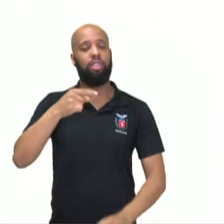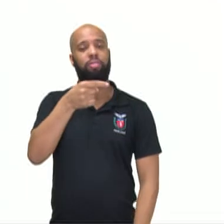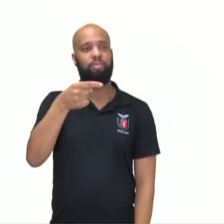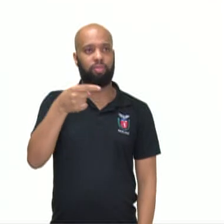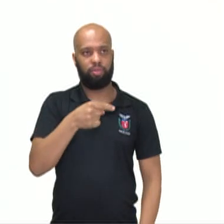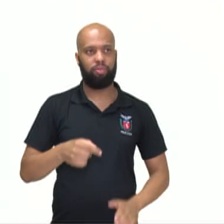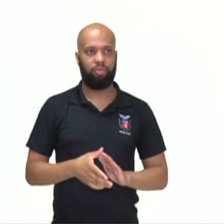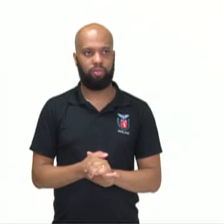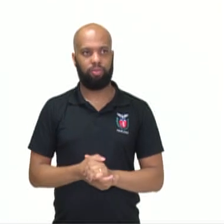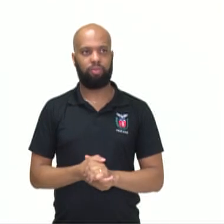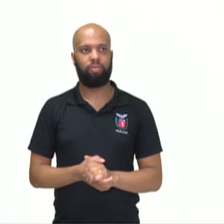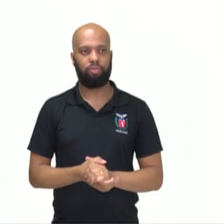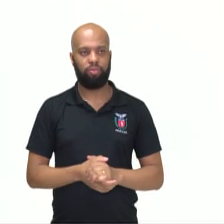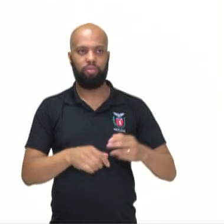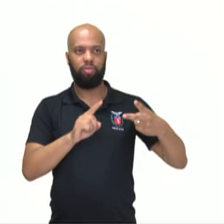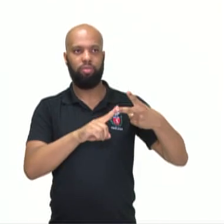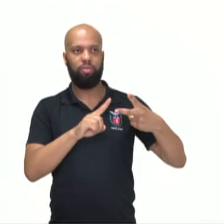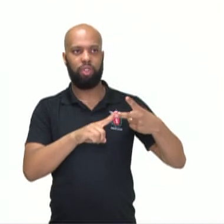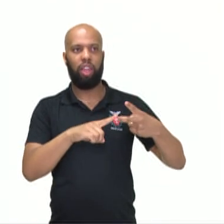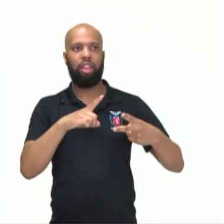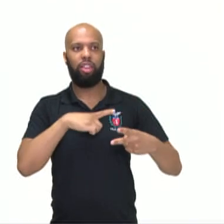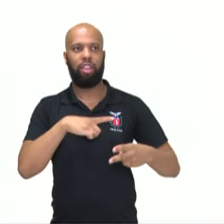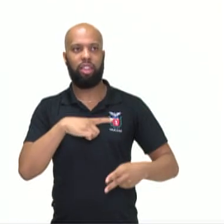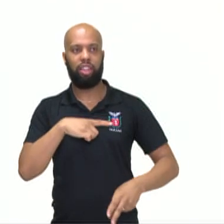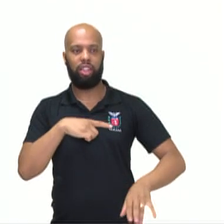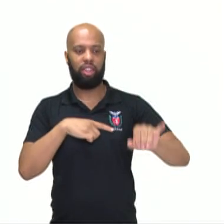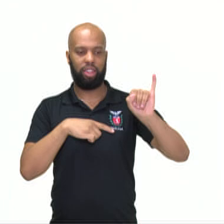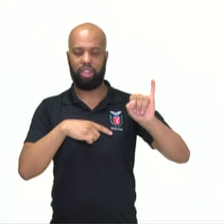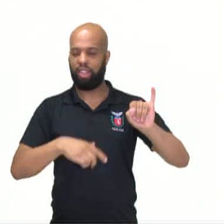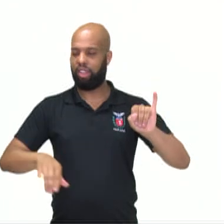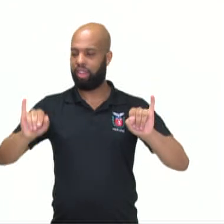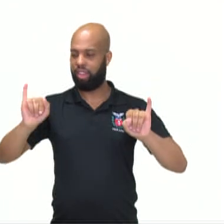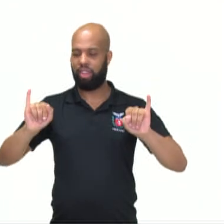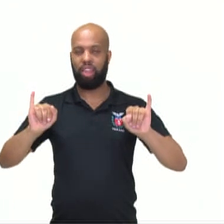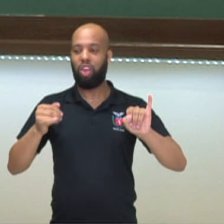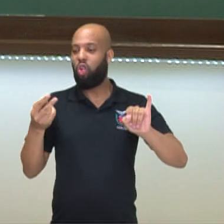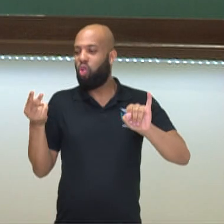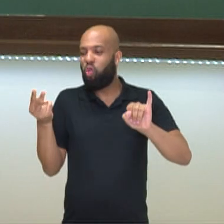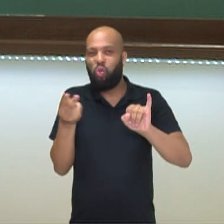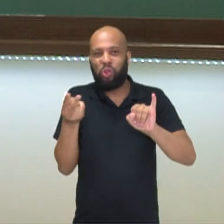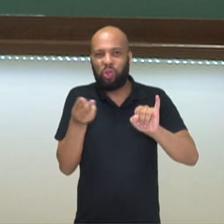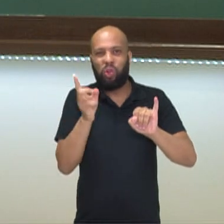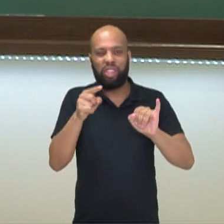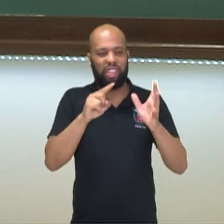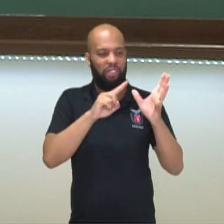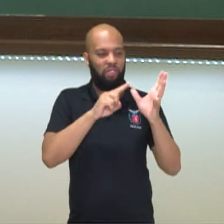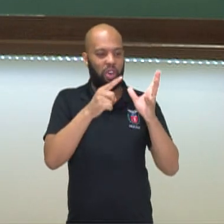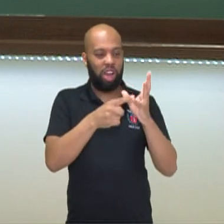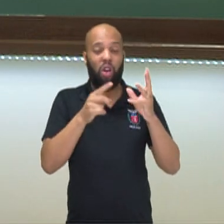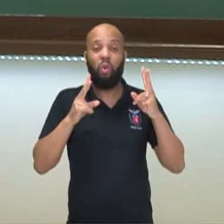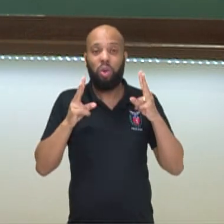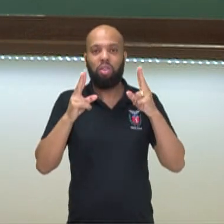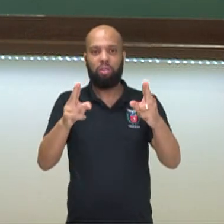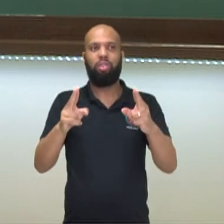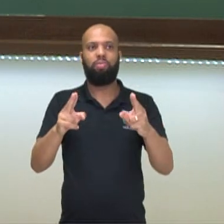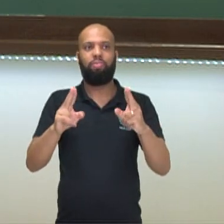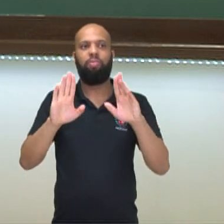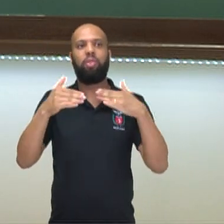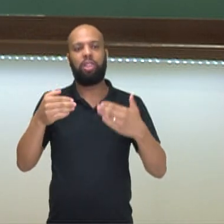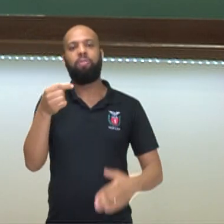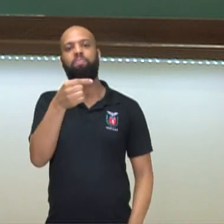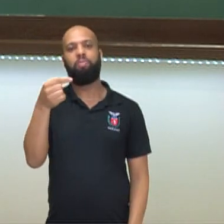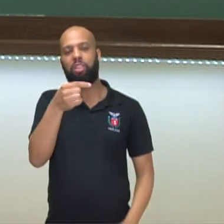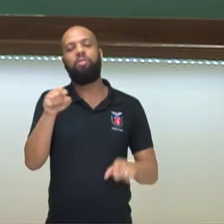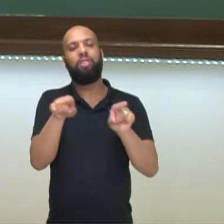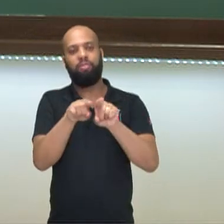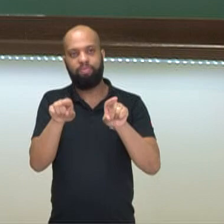hífen. Arqui-inimigo, nós temos vogais iguais. O que acontece? Aparece